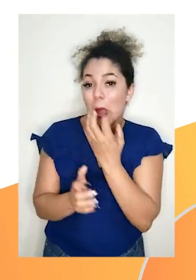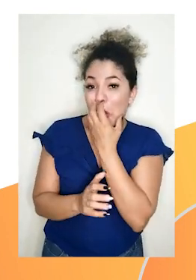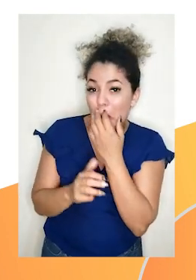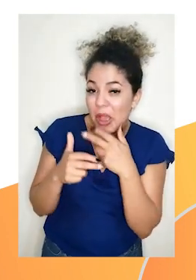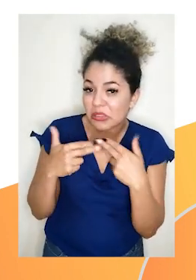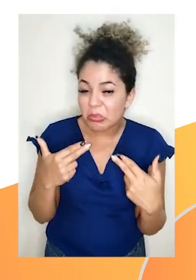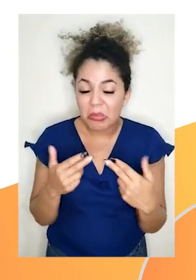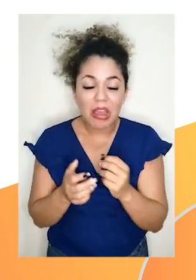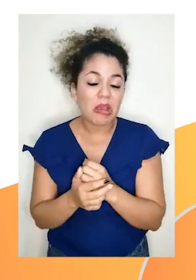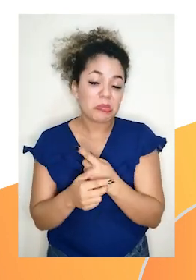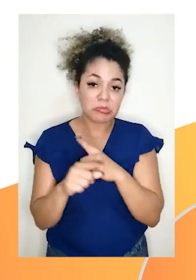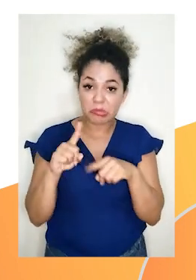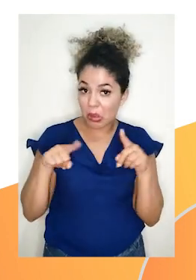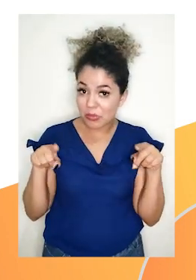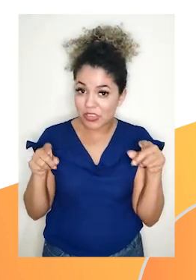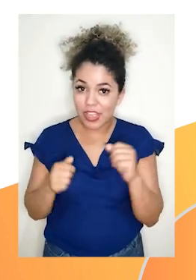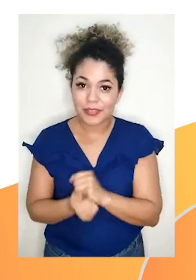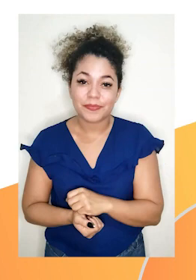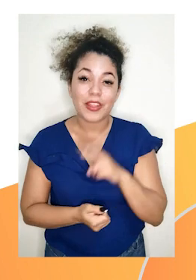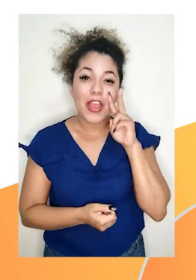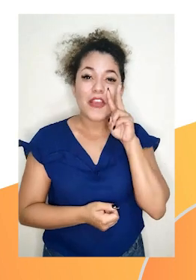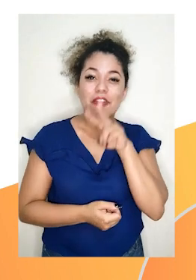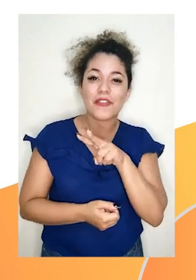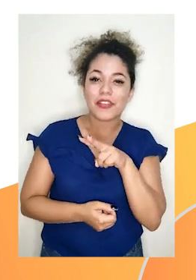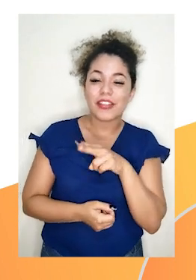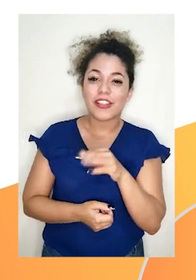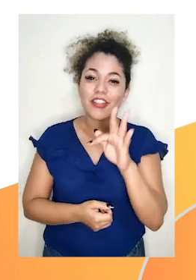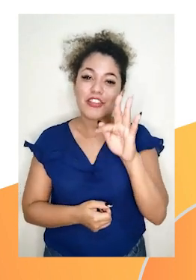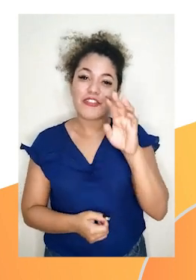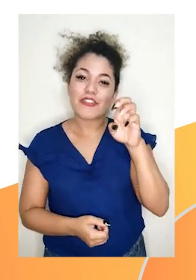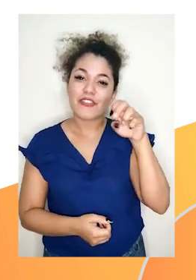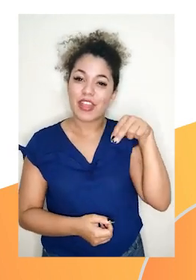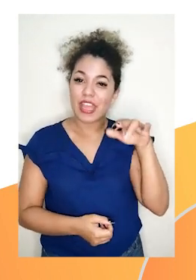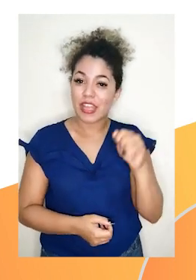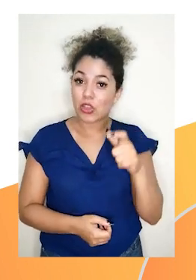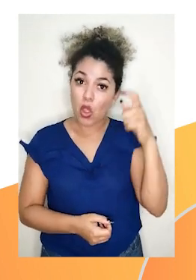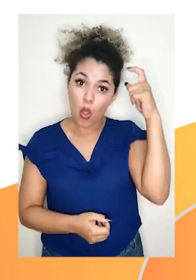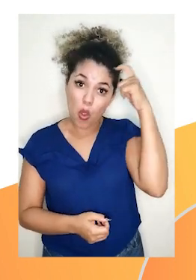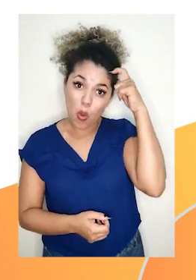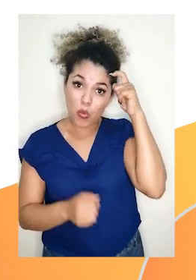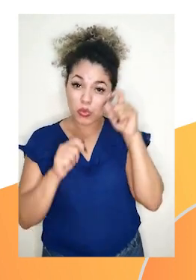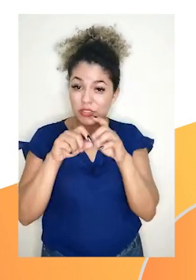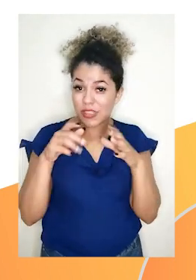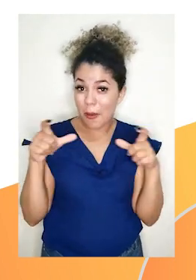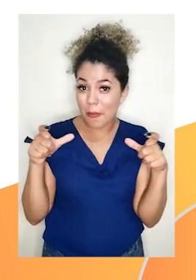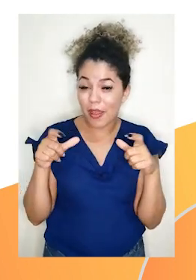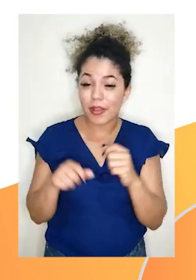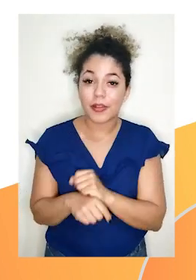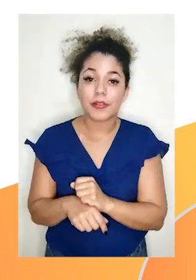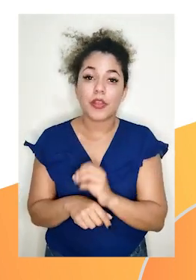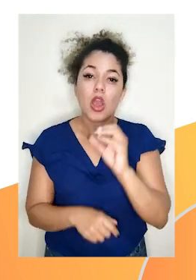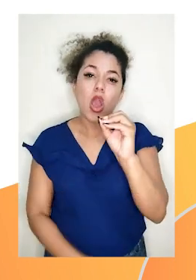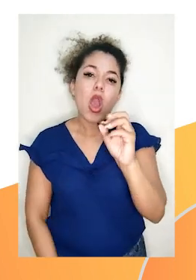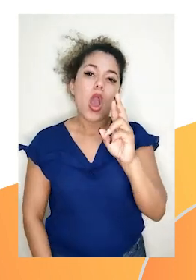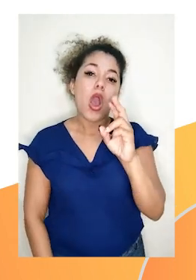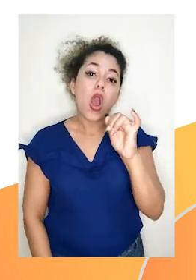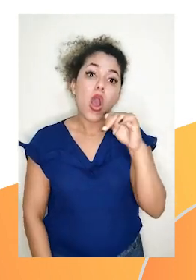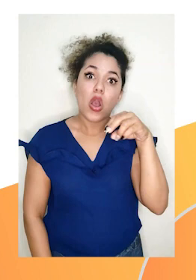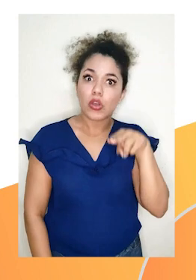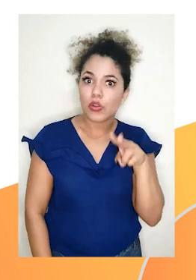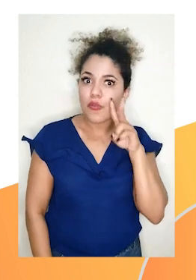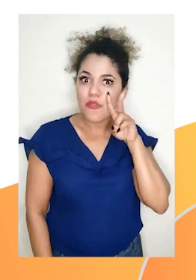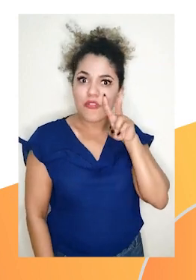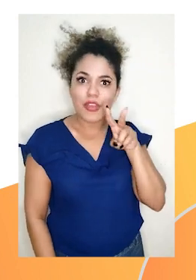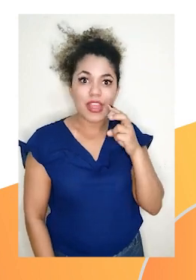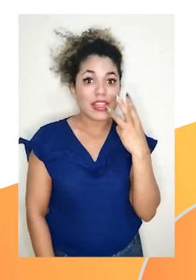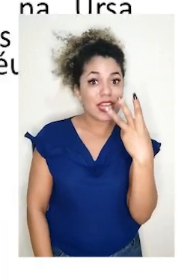outro objeto. Observem, constelação de Fênix, Ursa Maior, constelação de Órion. A constelação de Órion possui